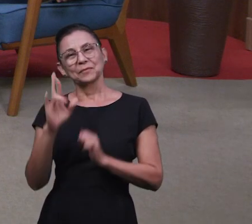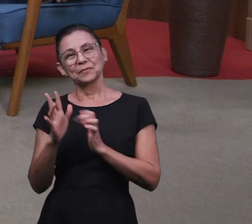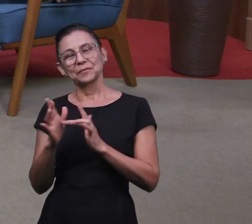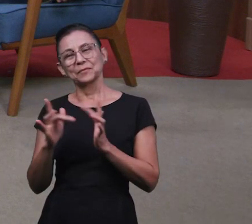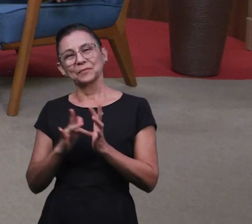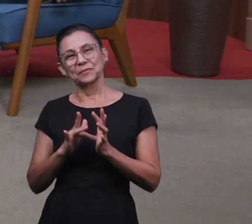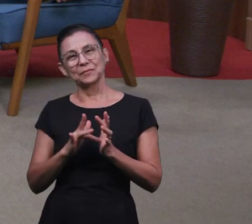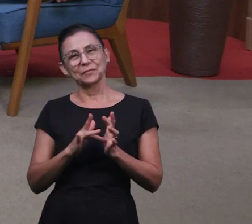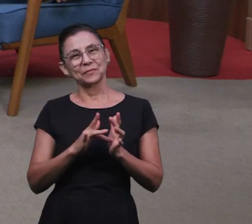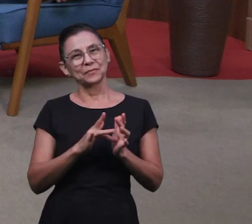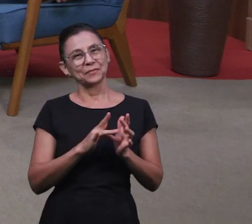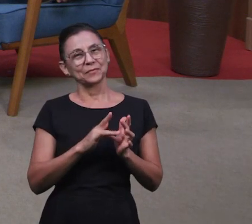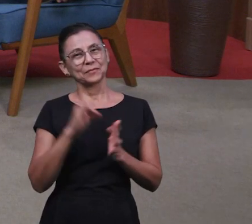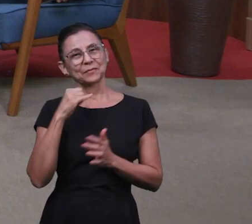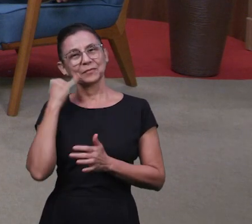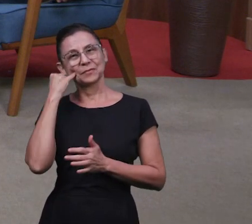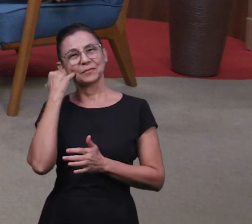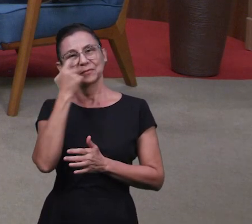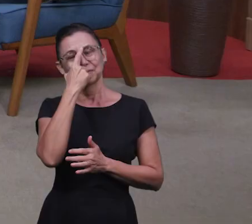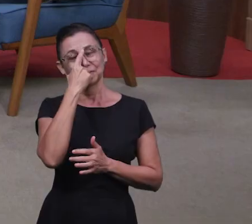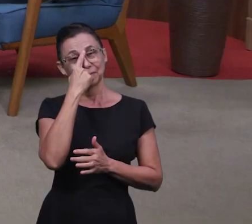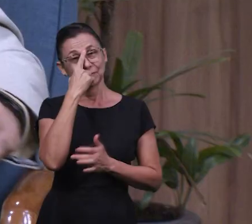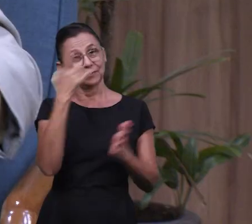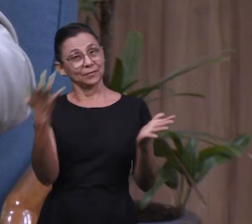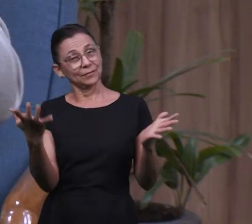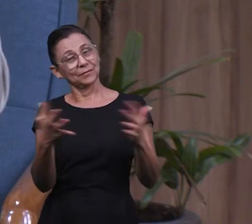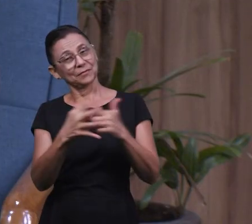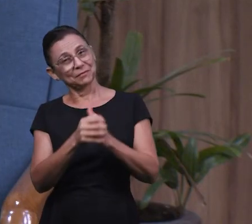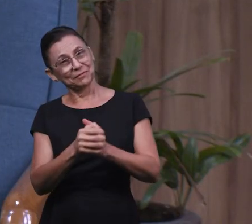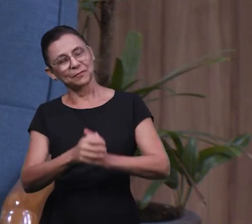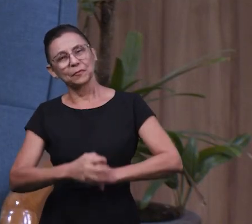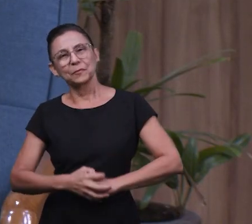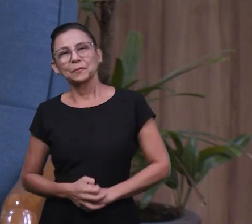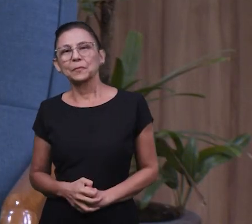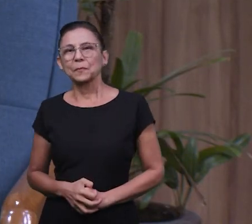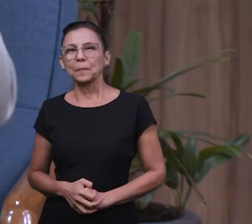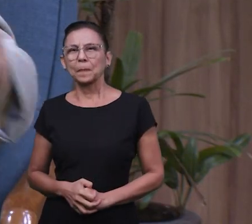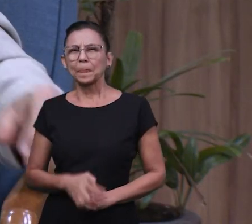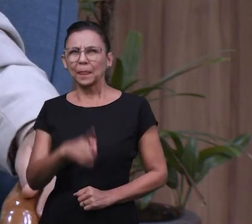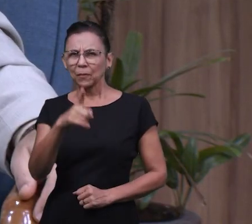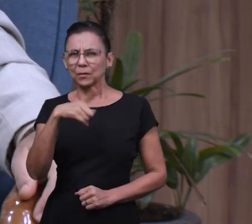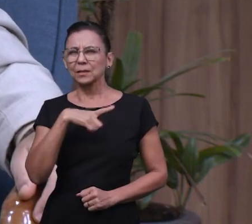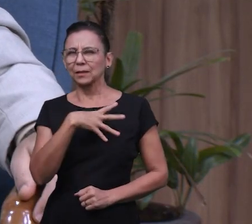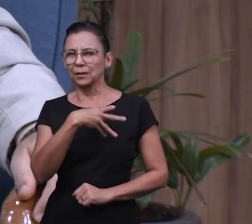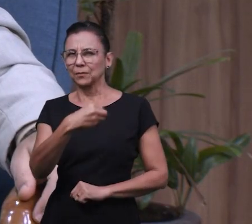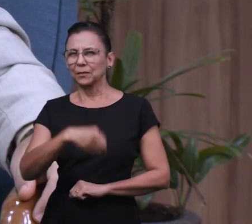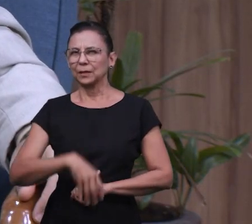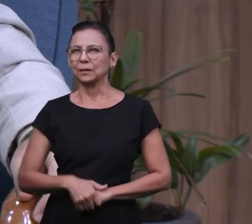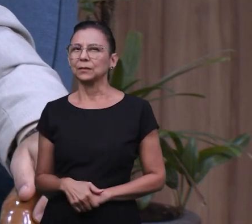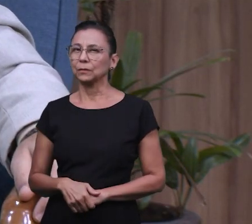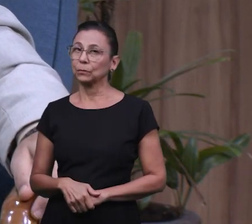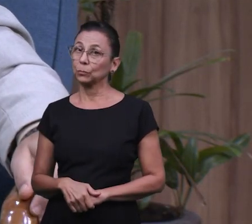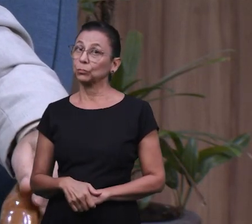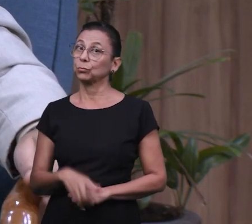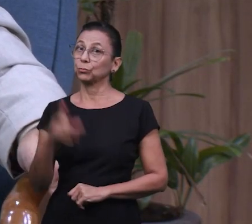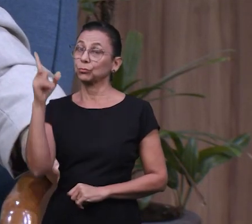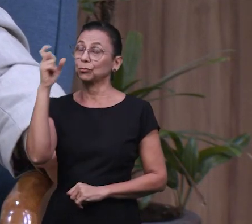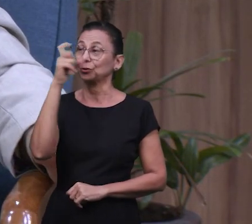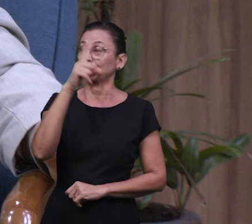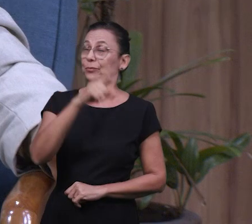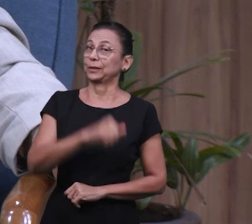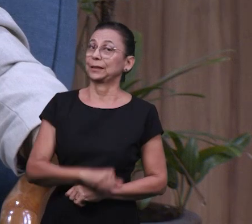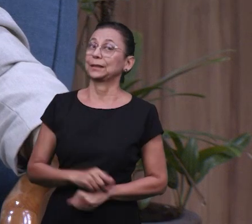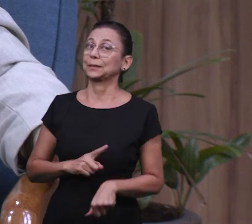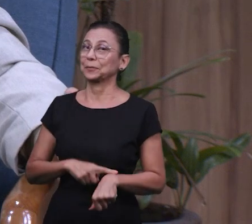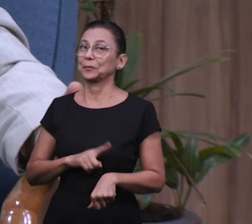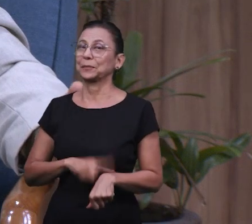queridos. Pai do Senhor Daniel, Josias e a todos. Amém. Você que tem filhos, certamente já enfrentou